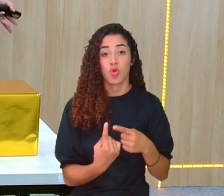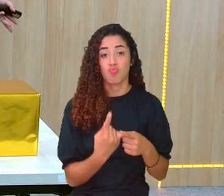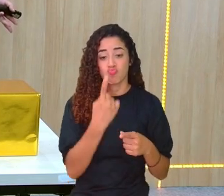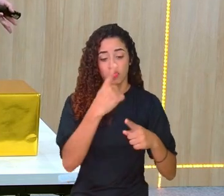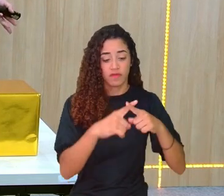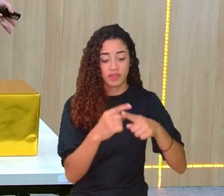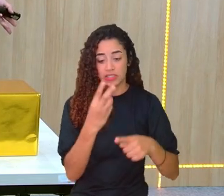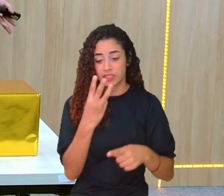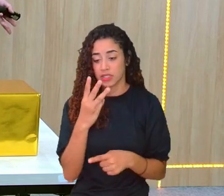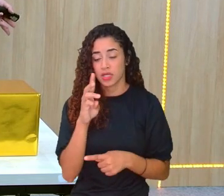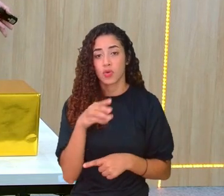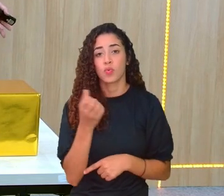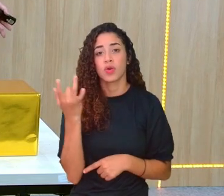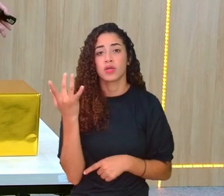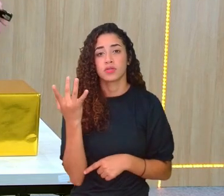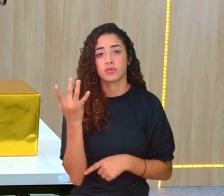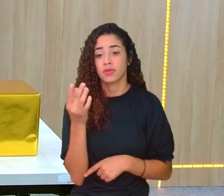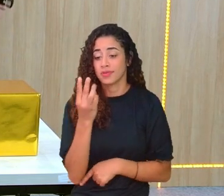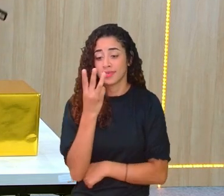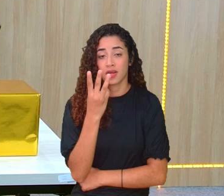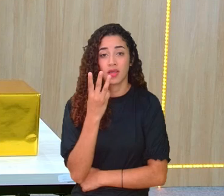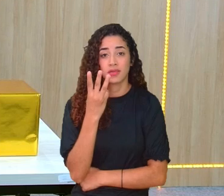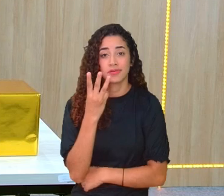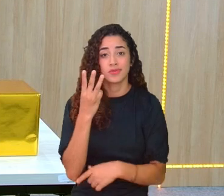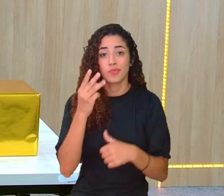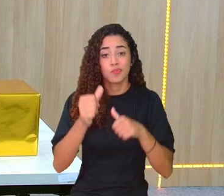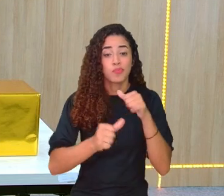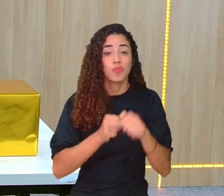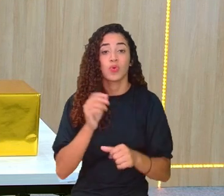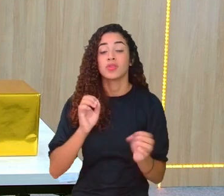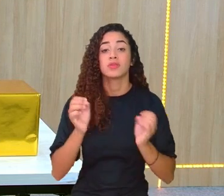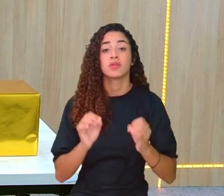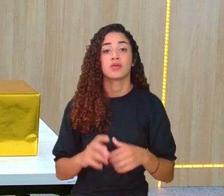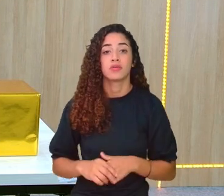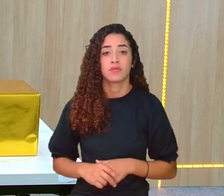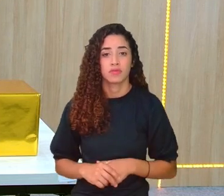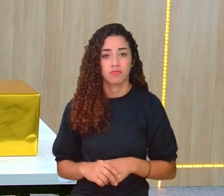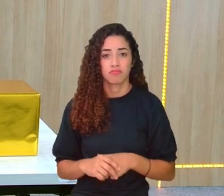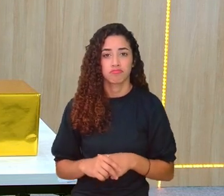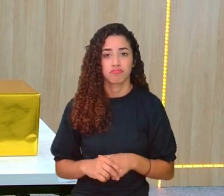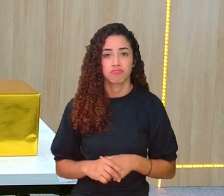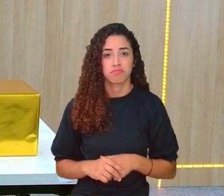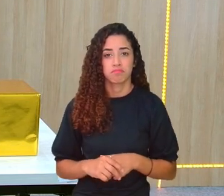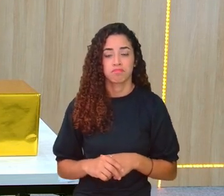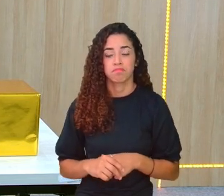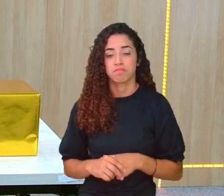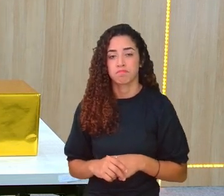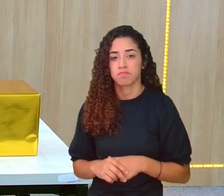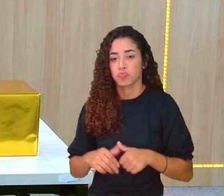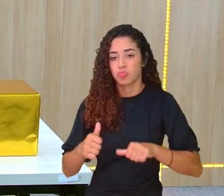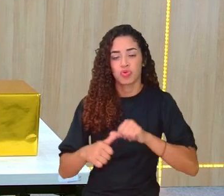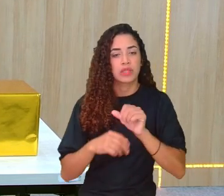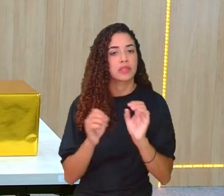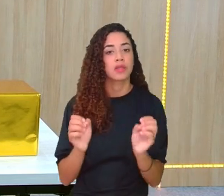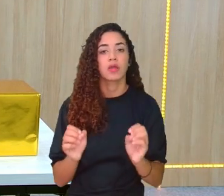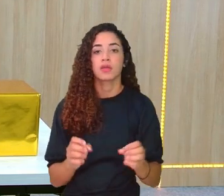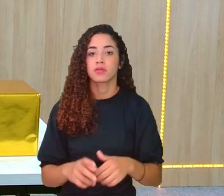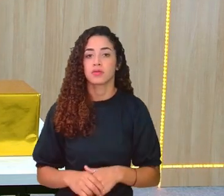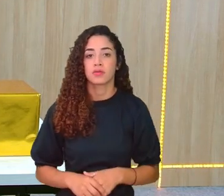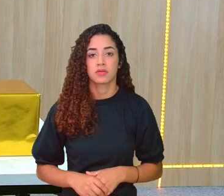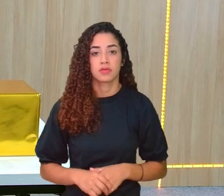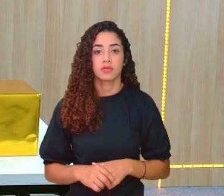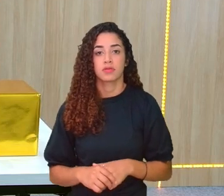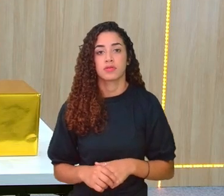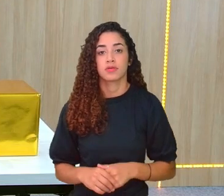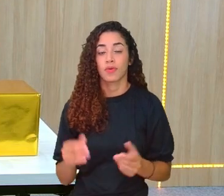quanto? Dá 3. Não vai mudar. É o elemento neutro da multiplicação. Então, começa daqui.